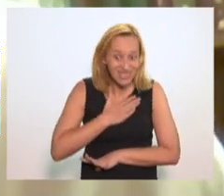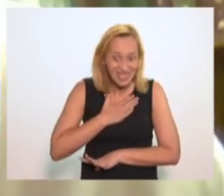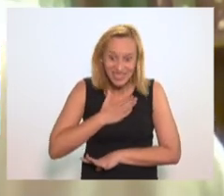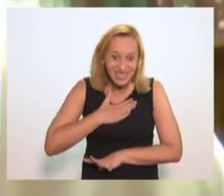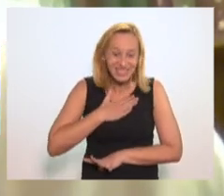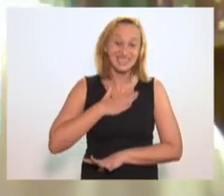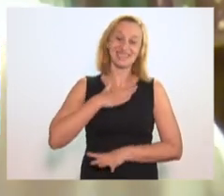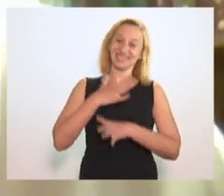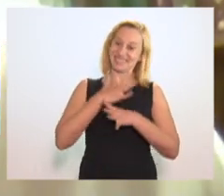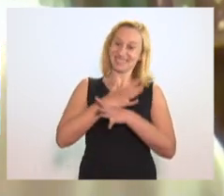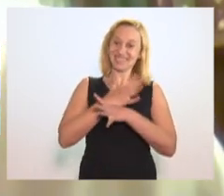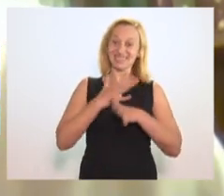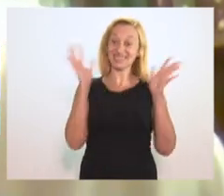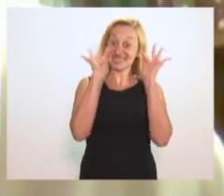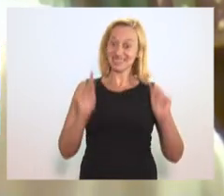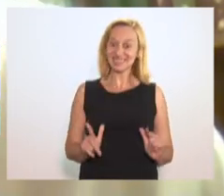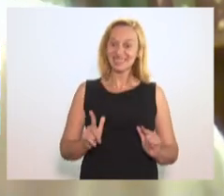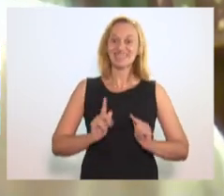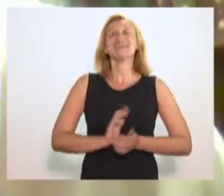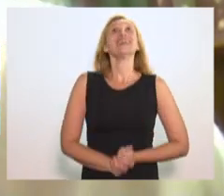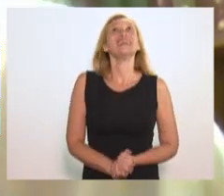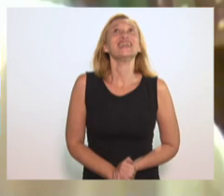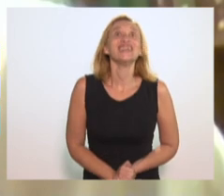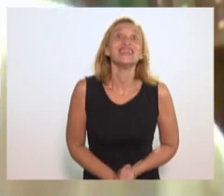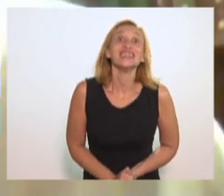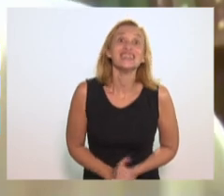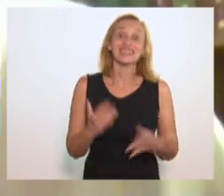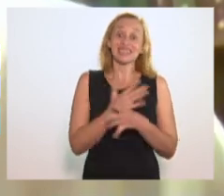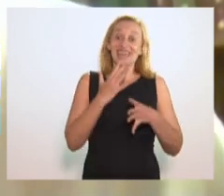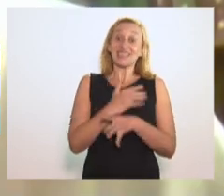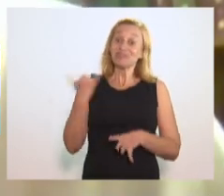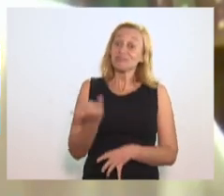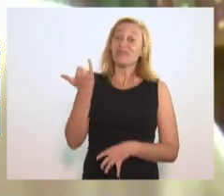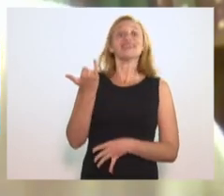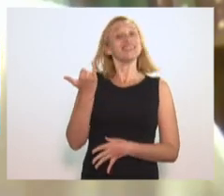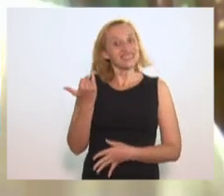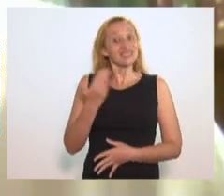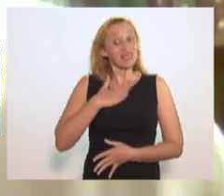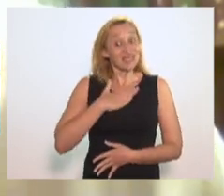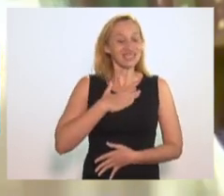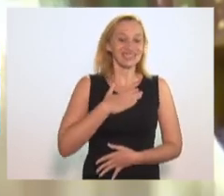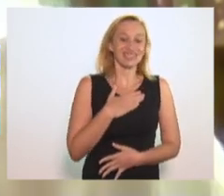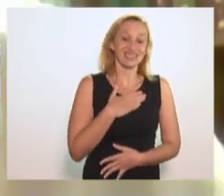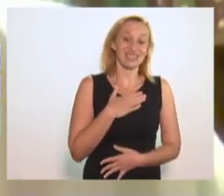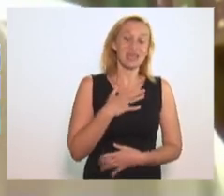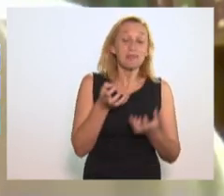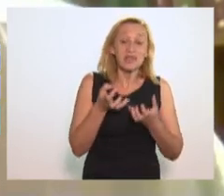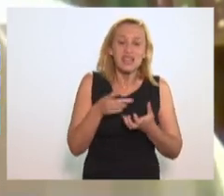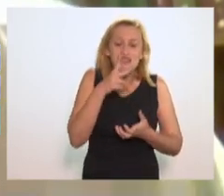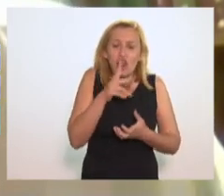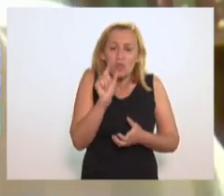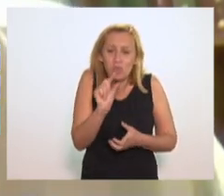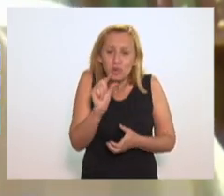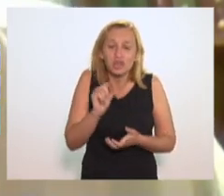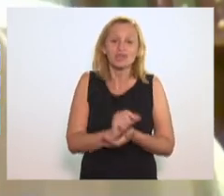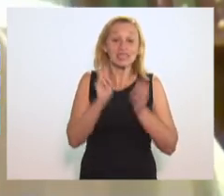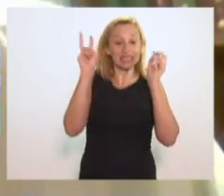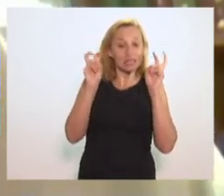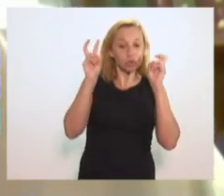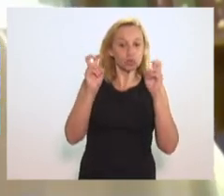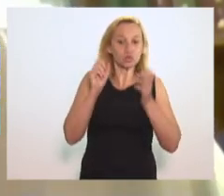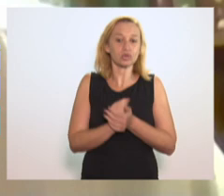lógico estou muito feliz e uma cidade muito importante para mim é claro queria só falar um pouquinho sobre essa questão